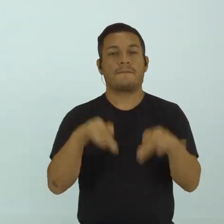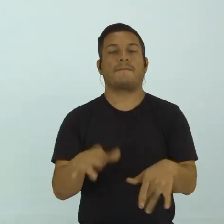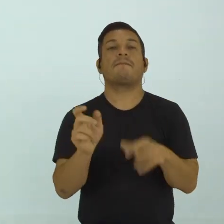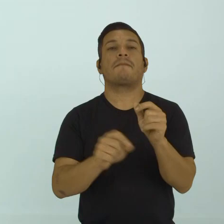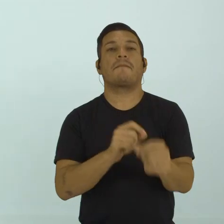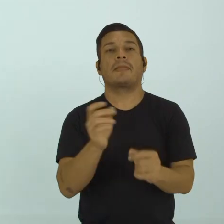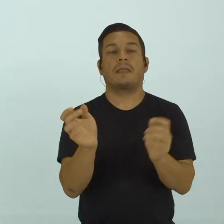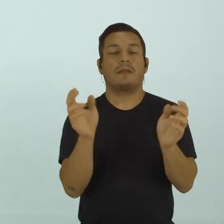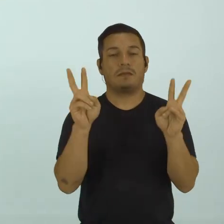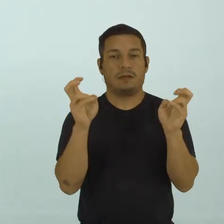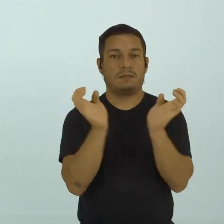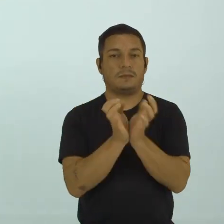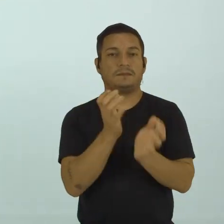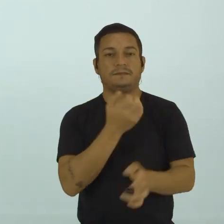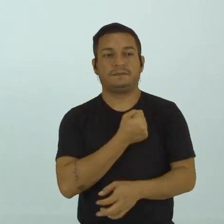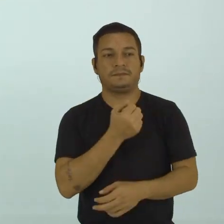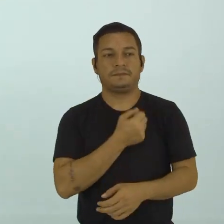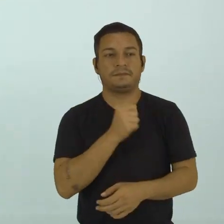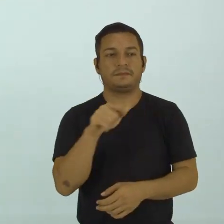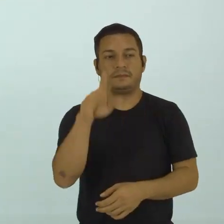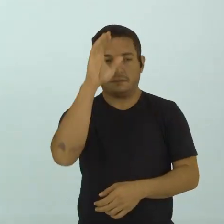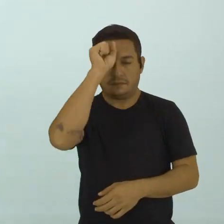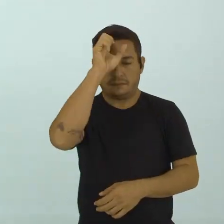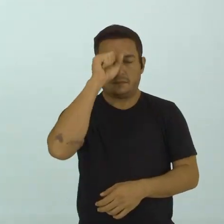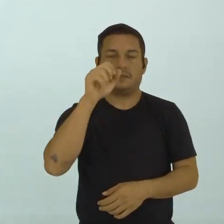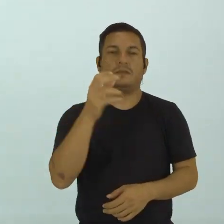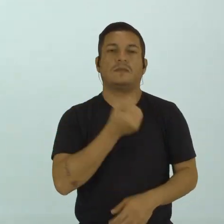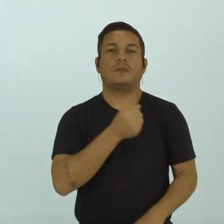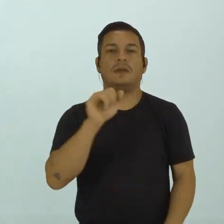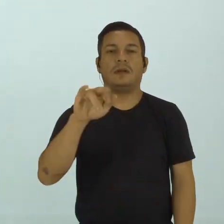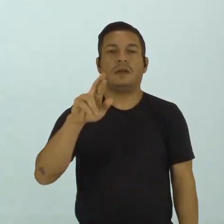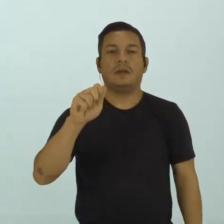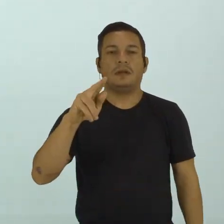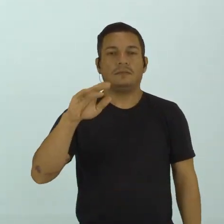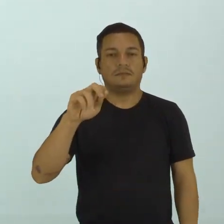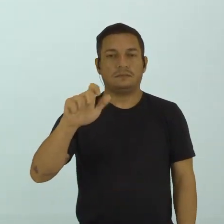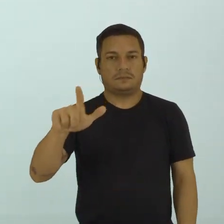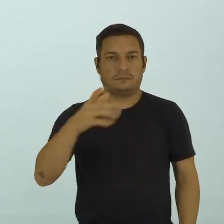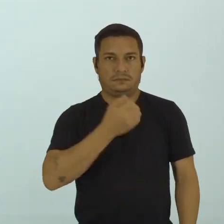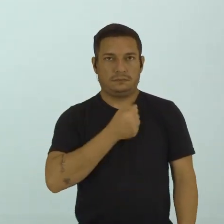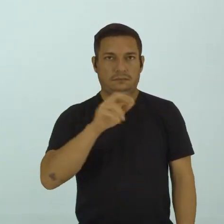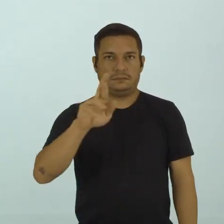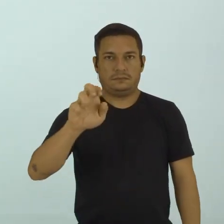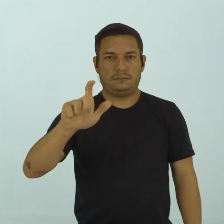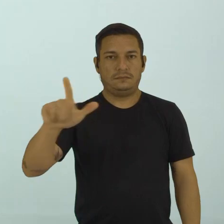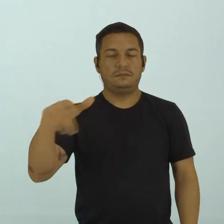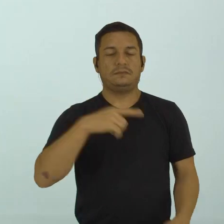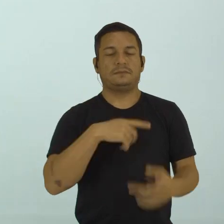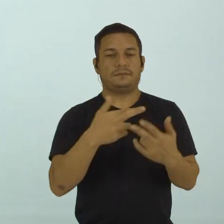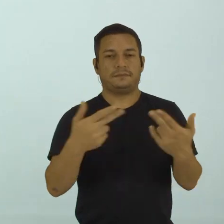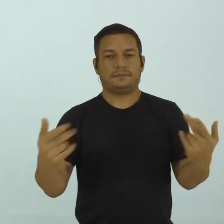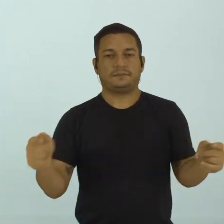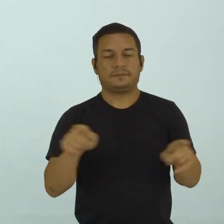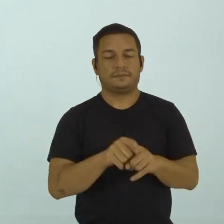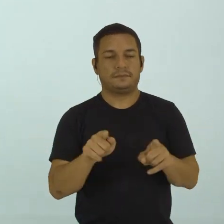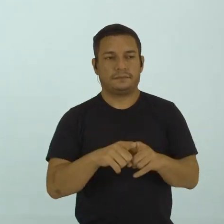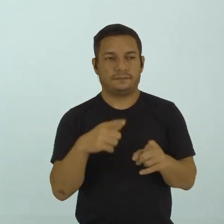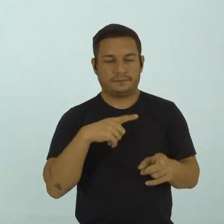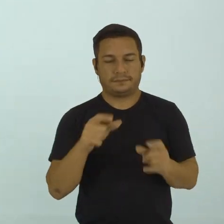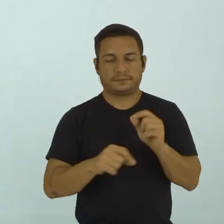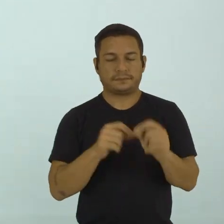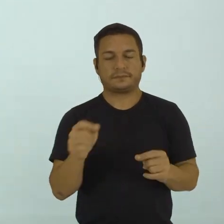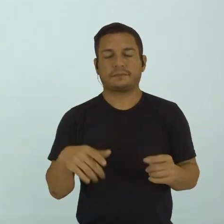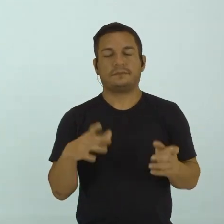conjuntos numéricos. Hoje você vai aprender o que é um número irracional, o que é um número real e mais algumas coisas envolvendo as relações de inclusão entre